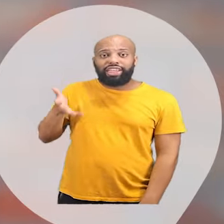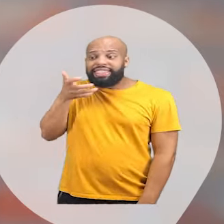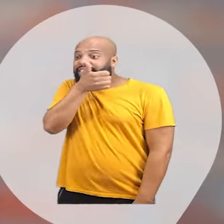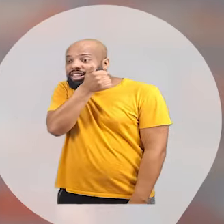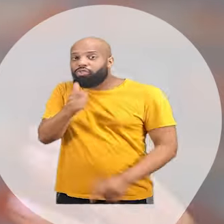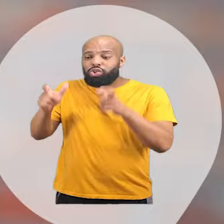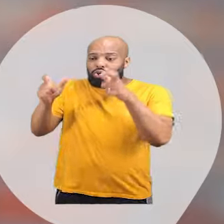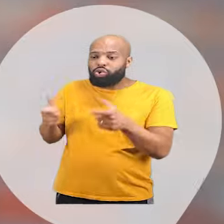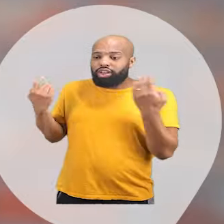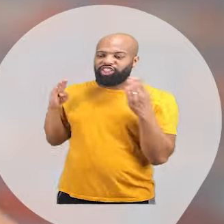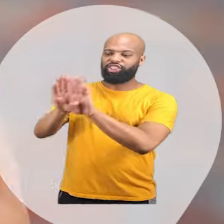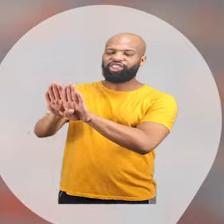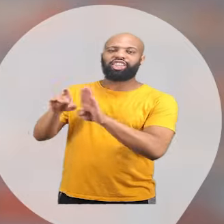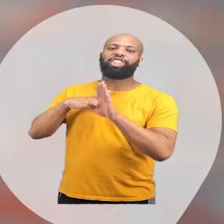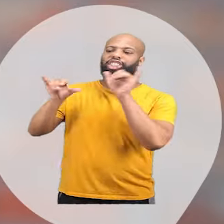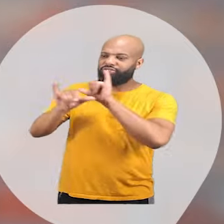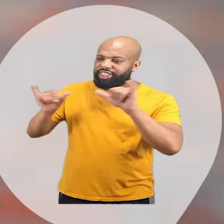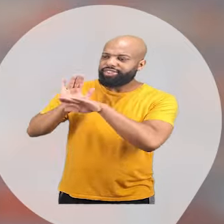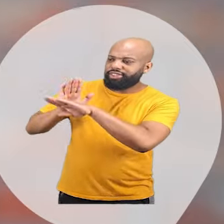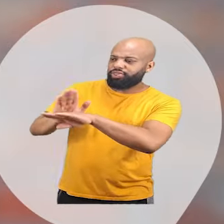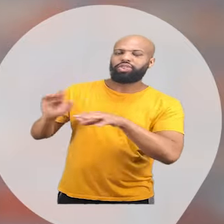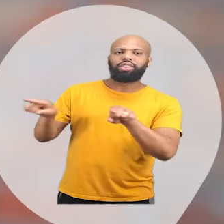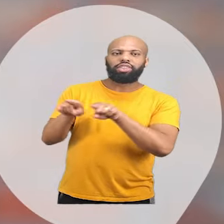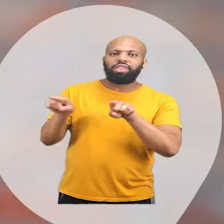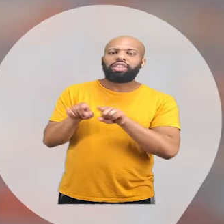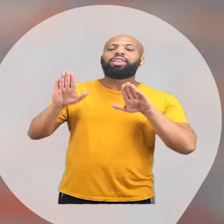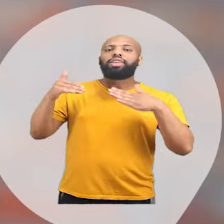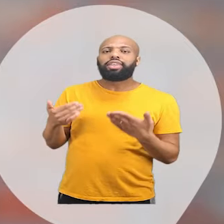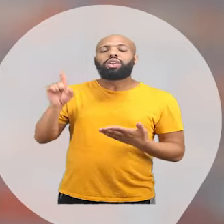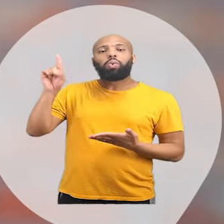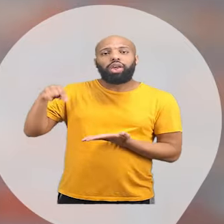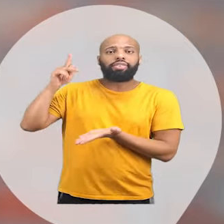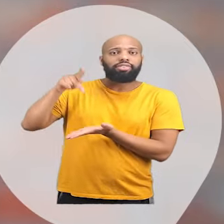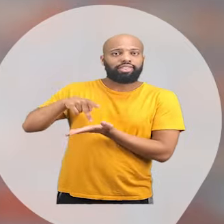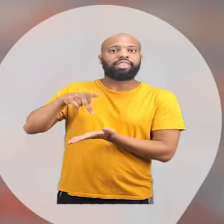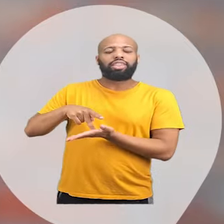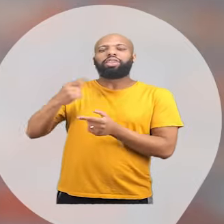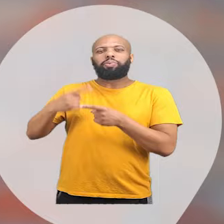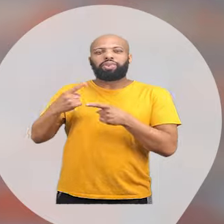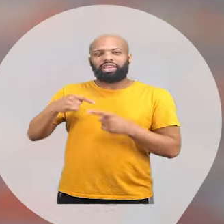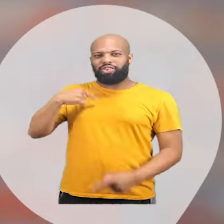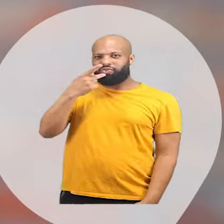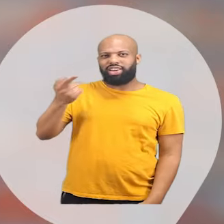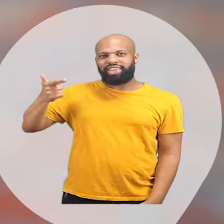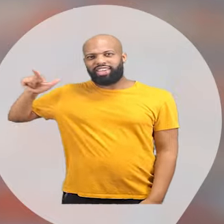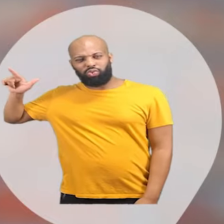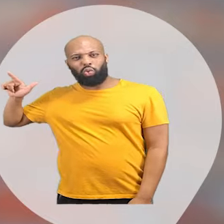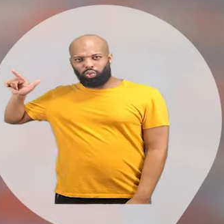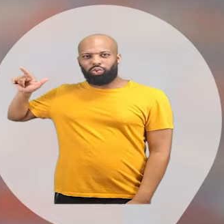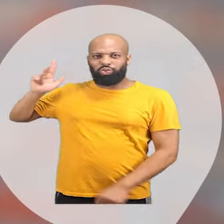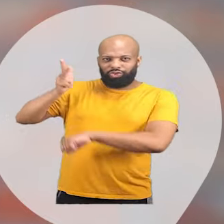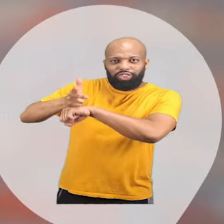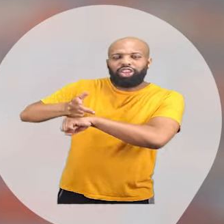lugares de fechar assim com divulgação com a ajuda sabe tipo então é realmente até tava falando isso em